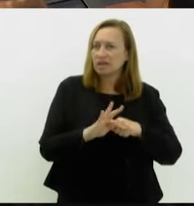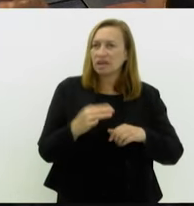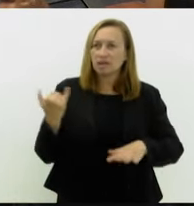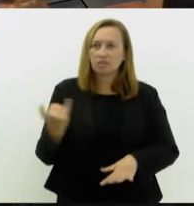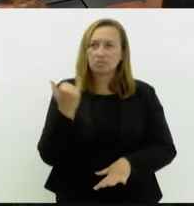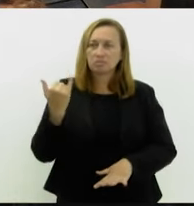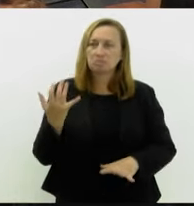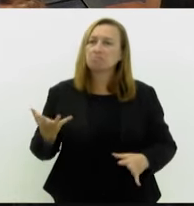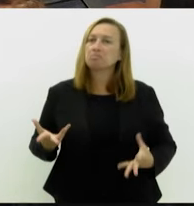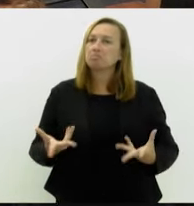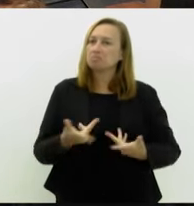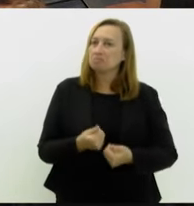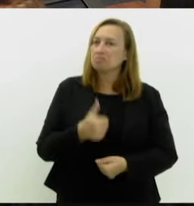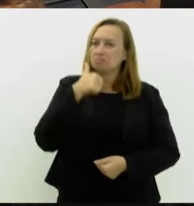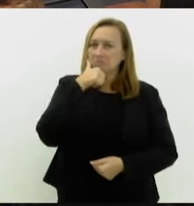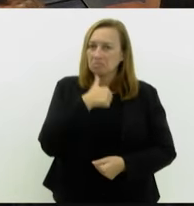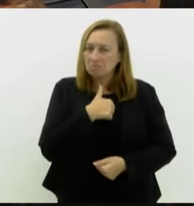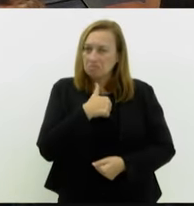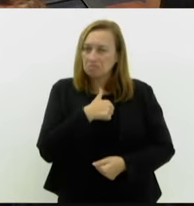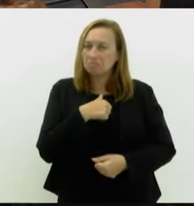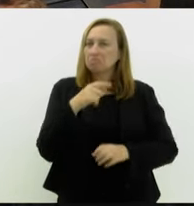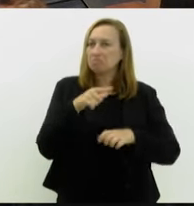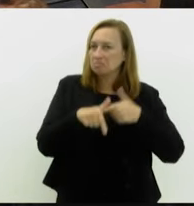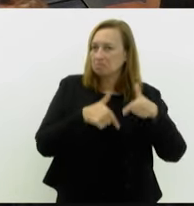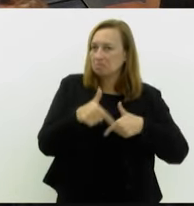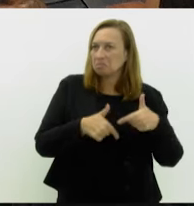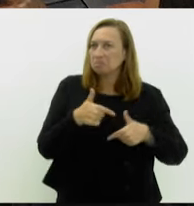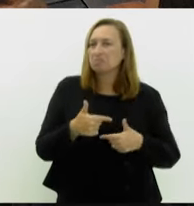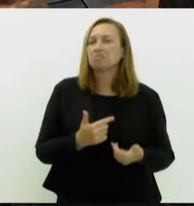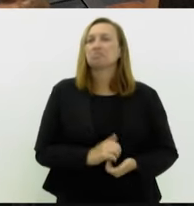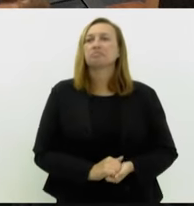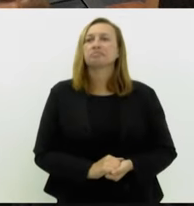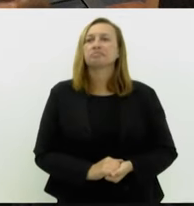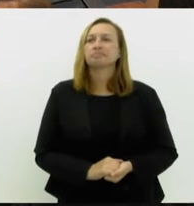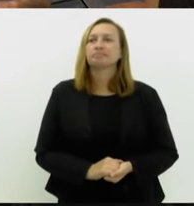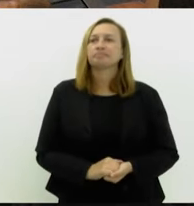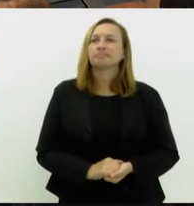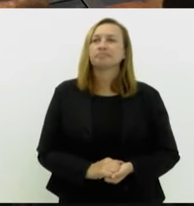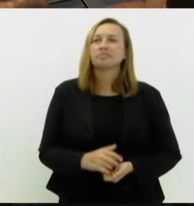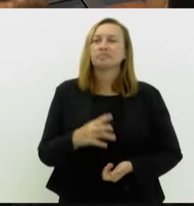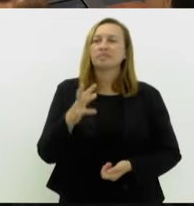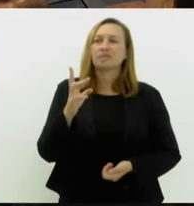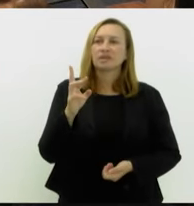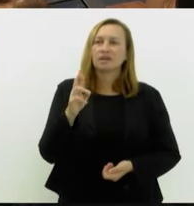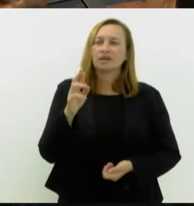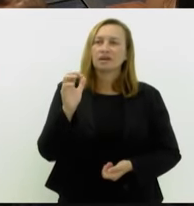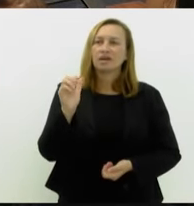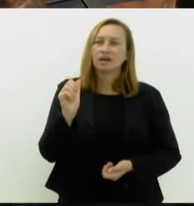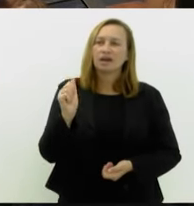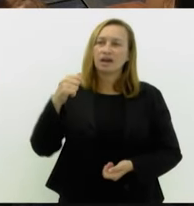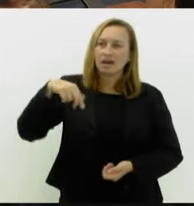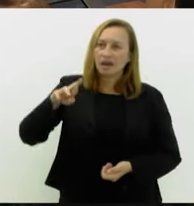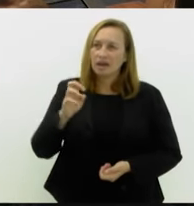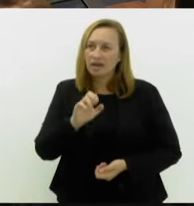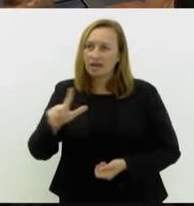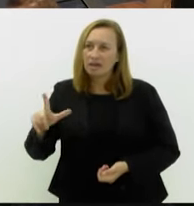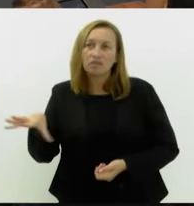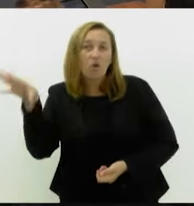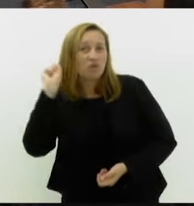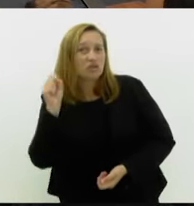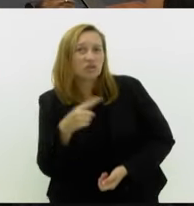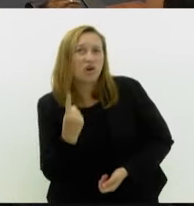qualificando as mulheres pro emprego então com vocês a Raquel branquinho Oi Raquel você tá nos